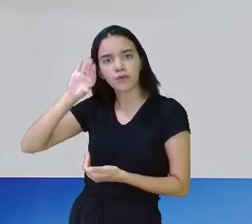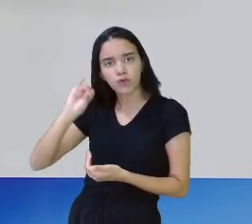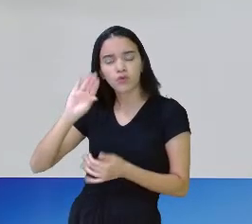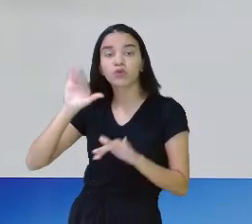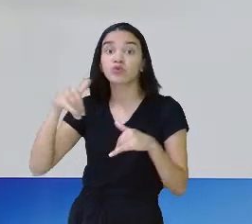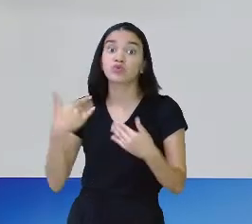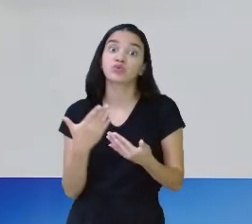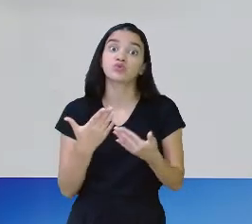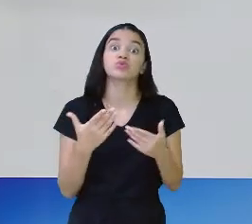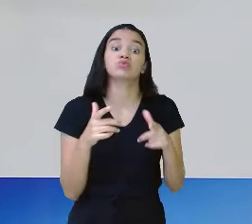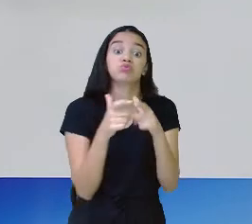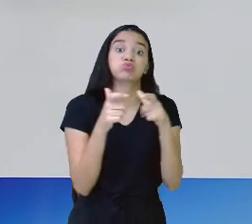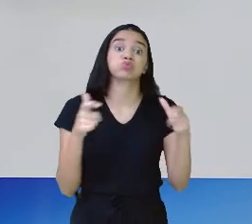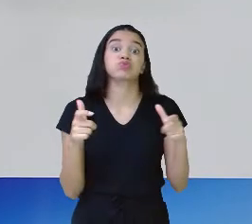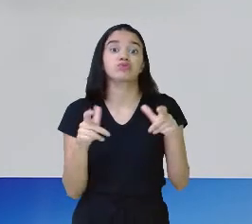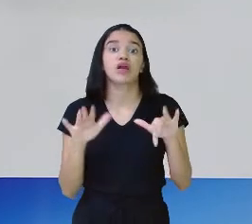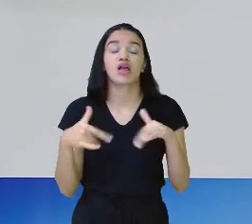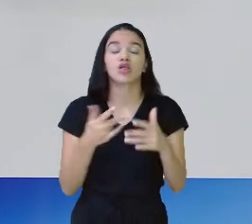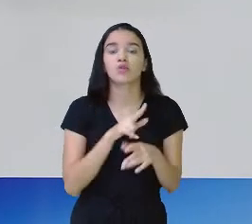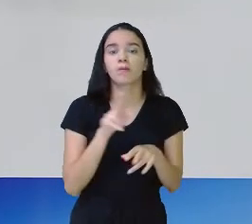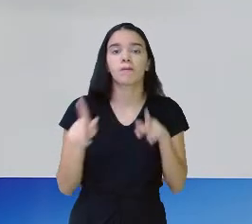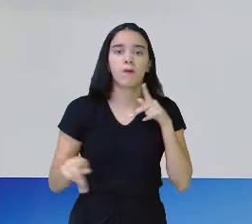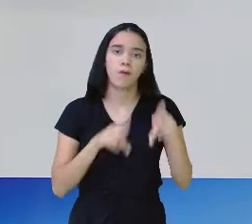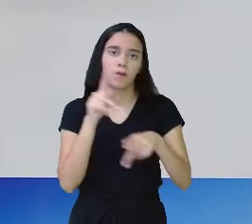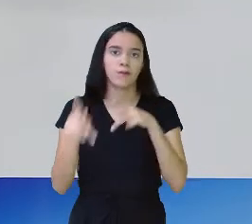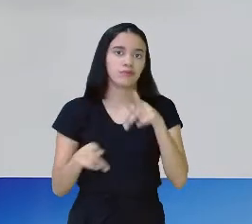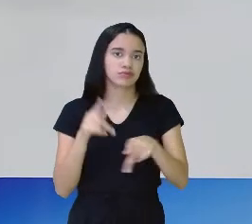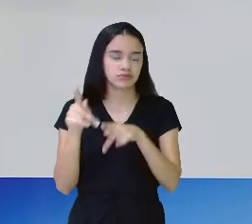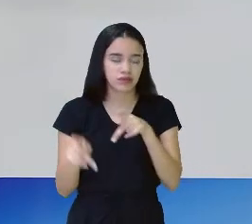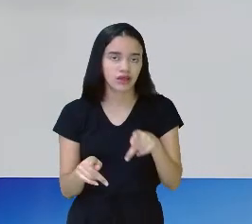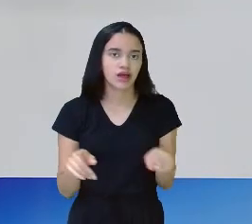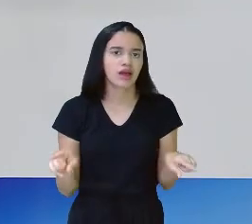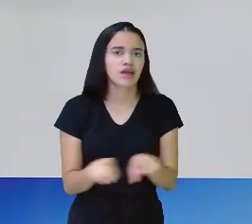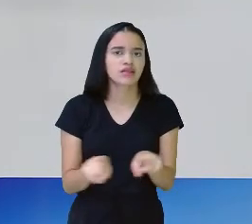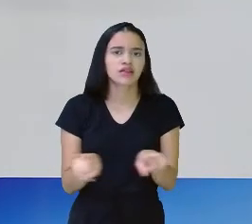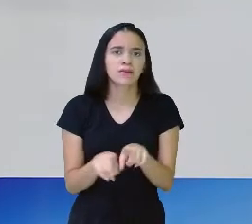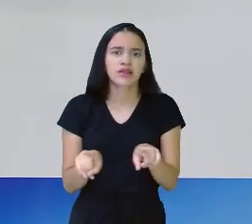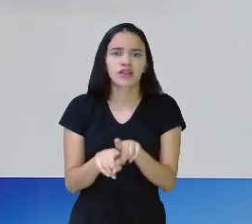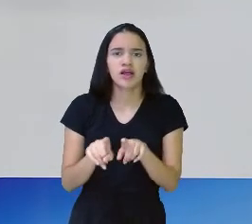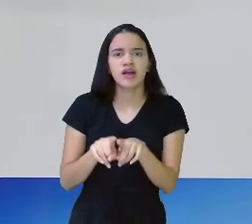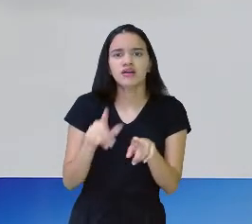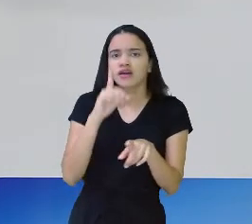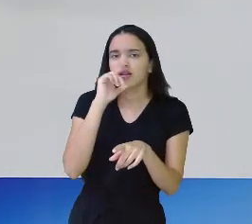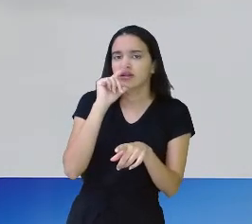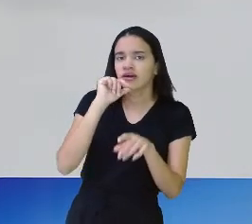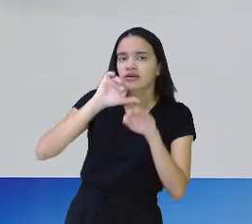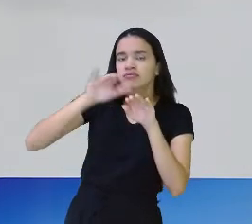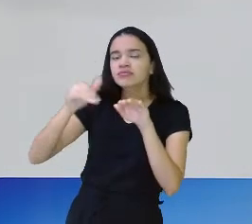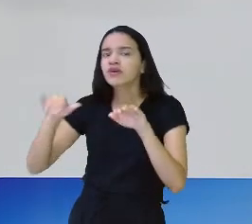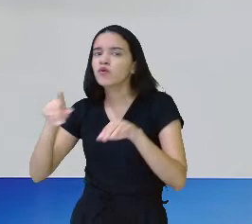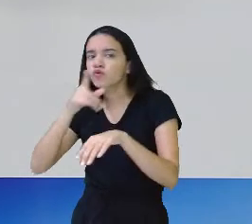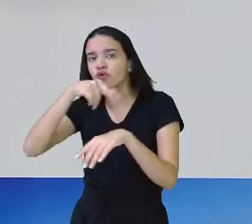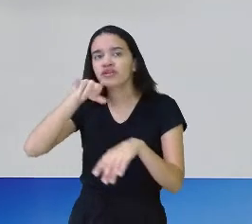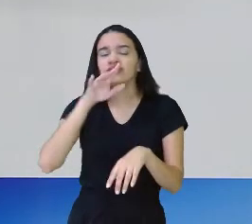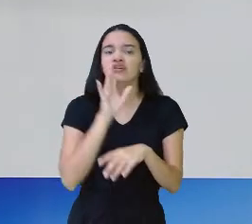caramujo gigante, foi um nome popular dado a esse aí. Ele não é muito da água, não, ele é muito da terra. Vocês viram que ele come as